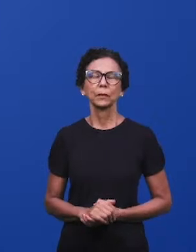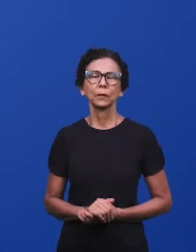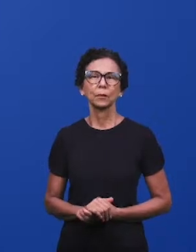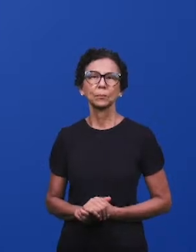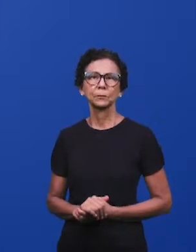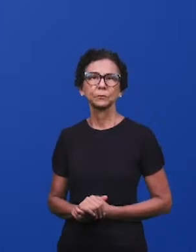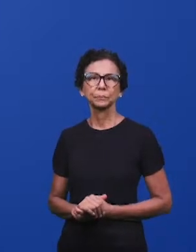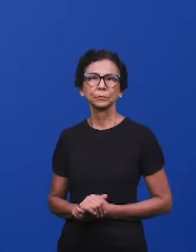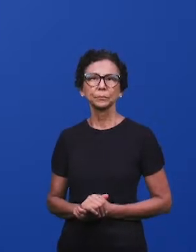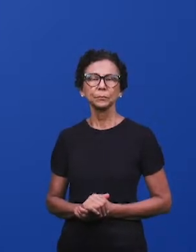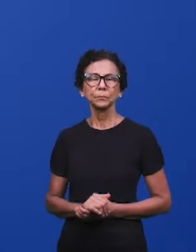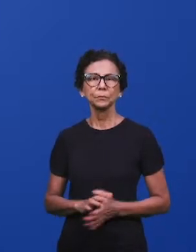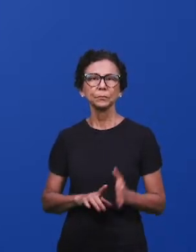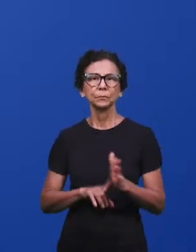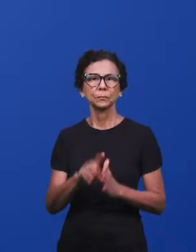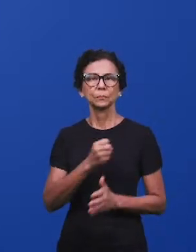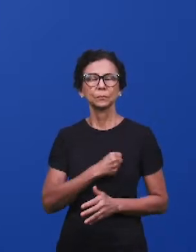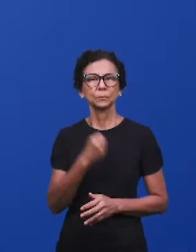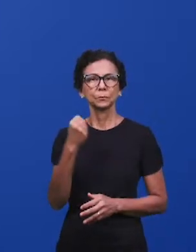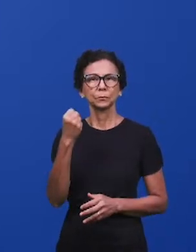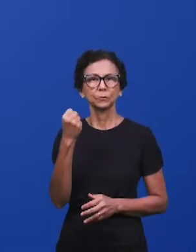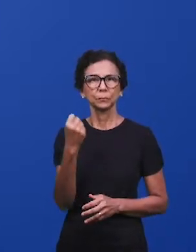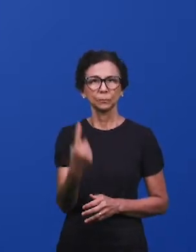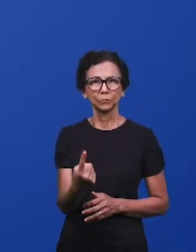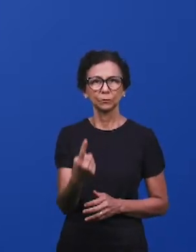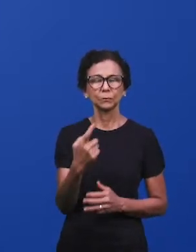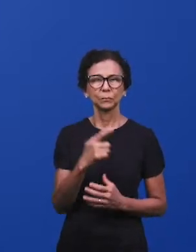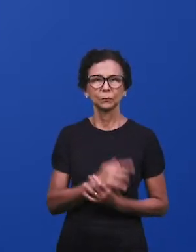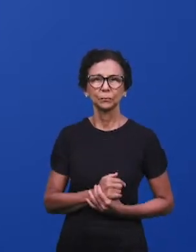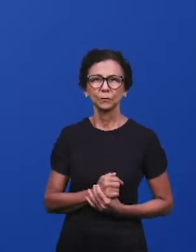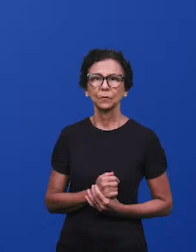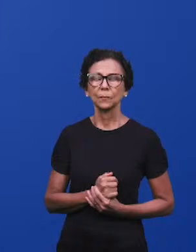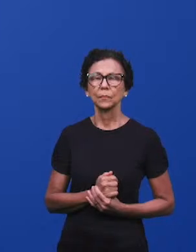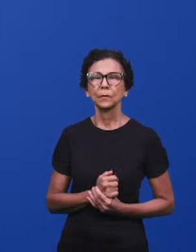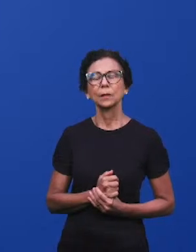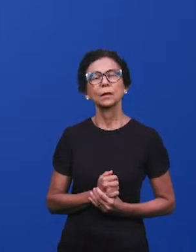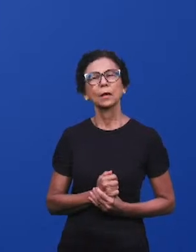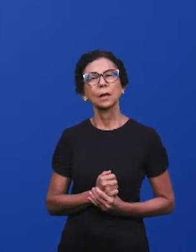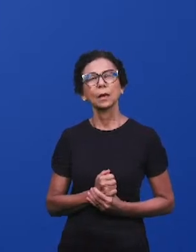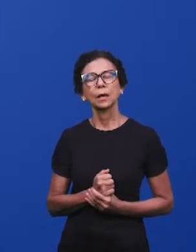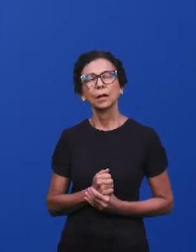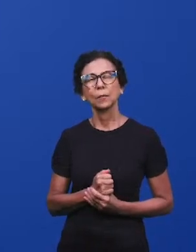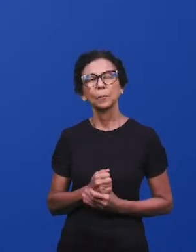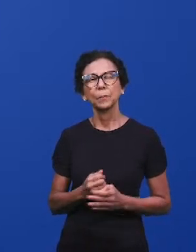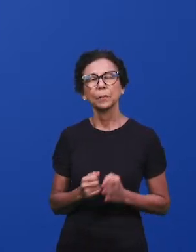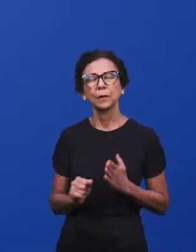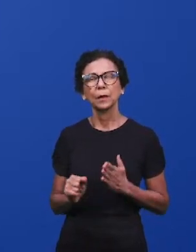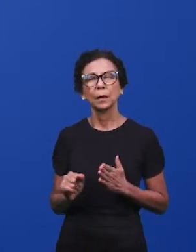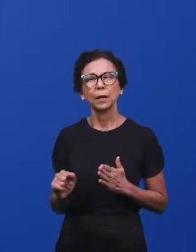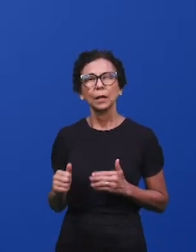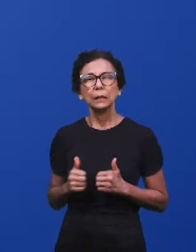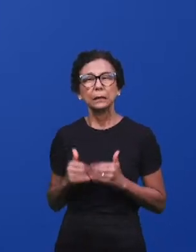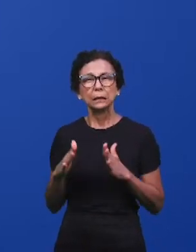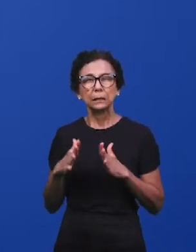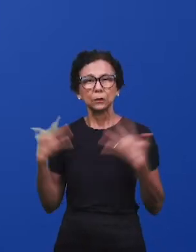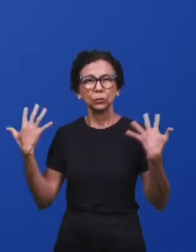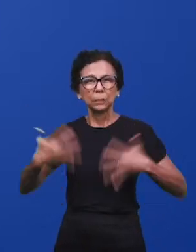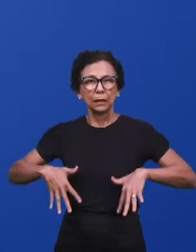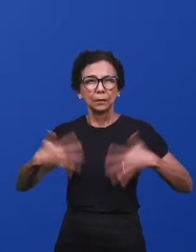da pergunta número 1, onde fala ali da pré-tribulação. Foi encontrado no livro de Mateus,